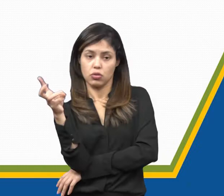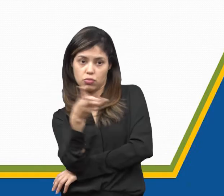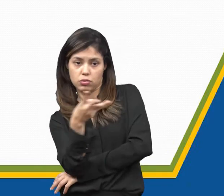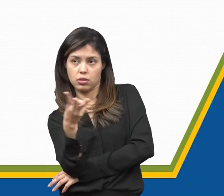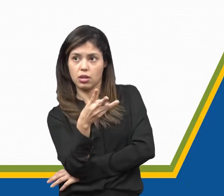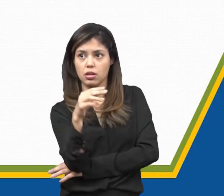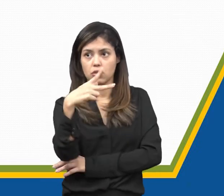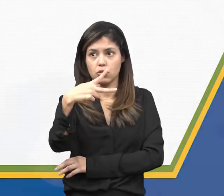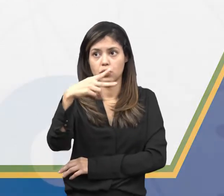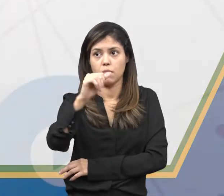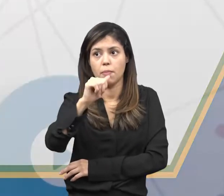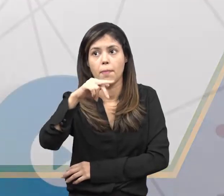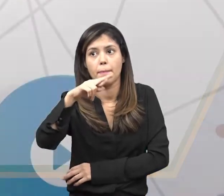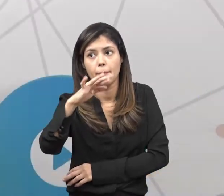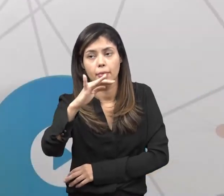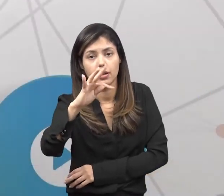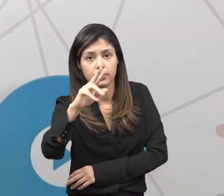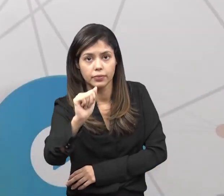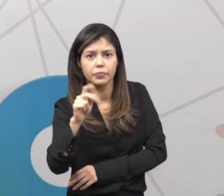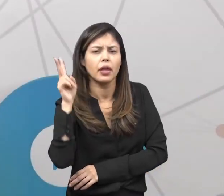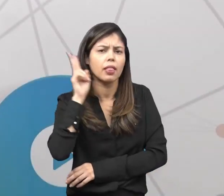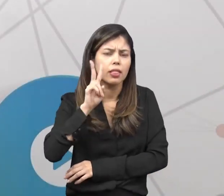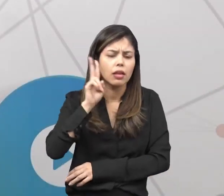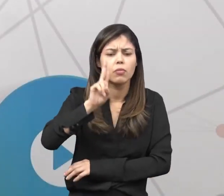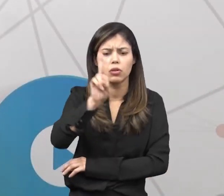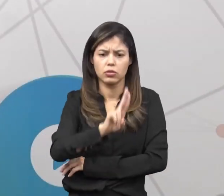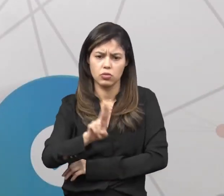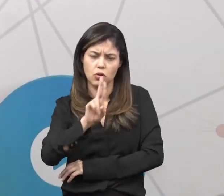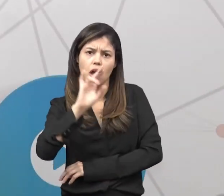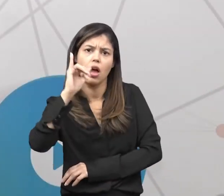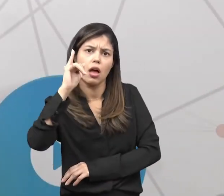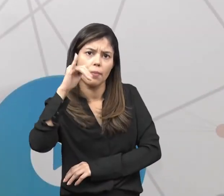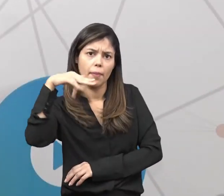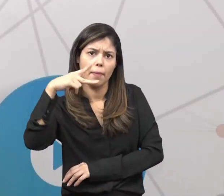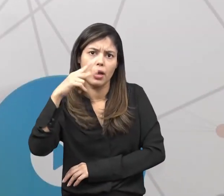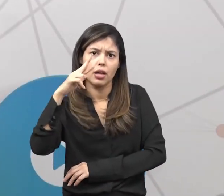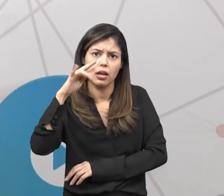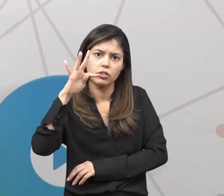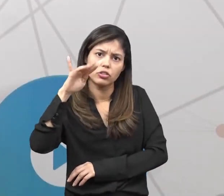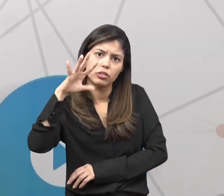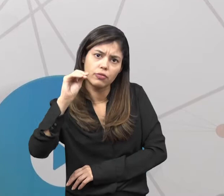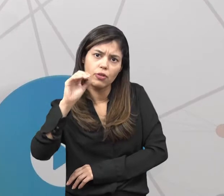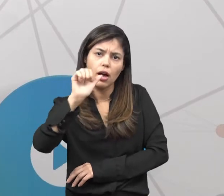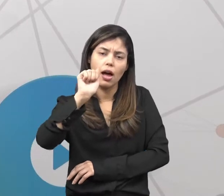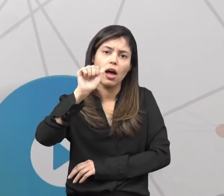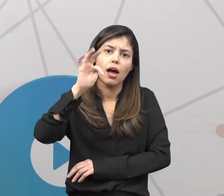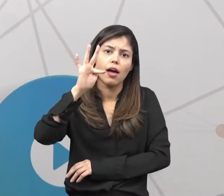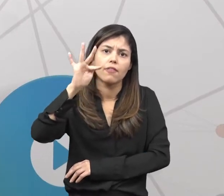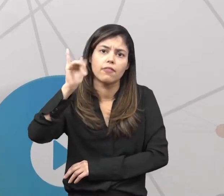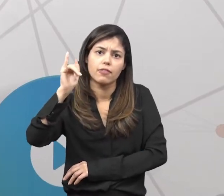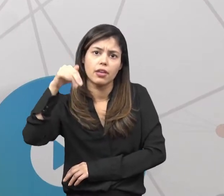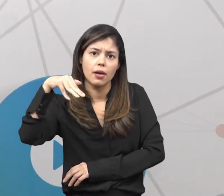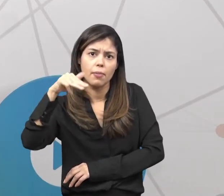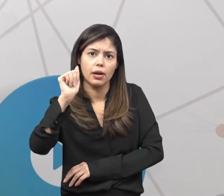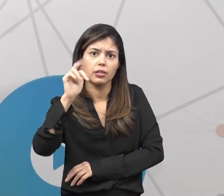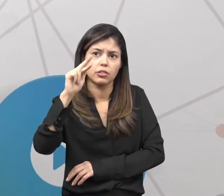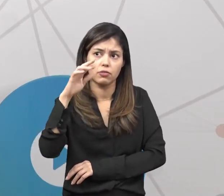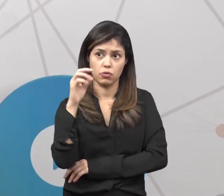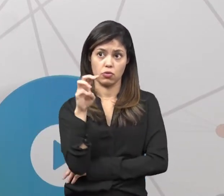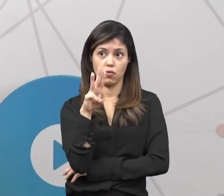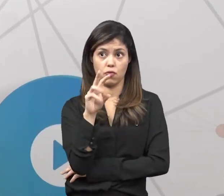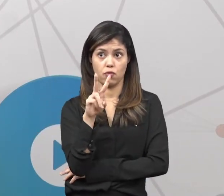partam. Lembrem que quando falamos da utilização do imperativo afirmativo, a conjugação para